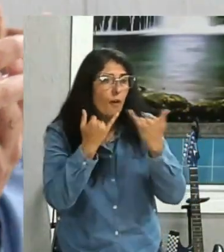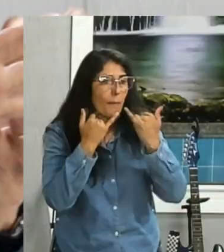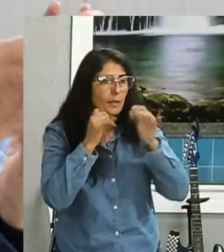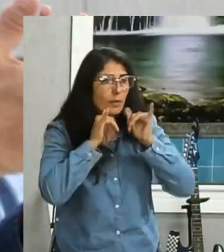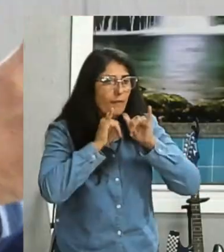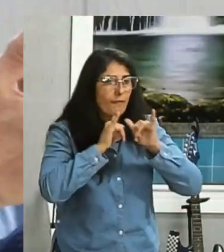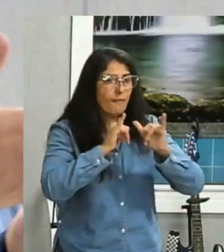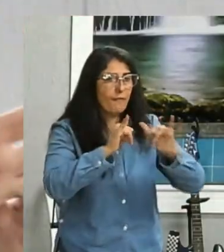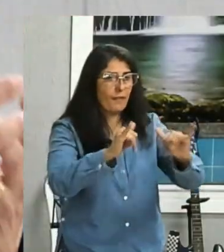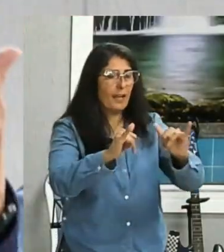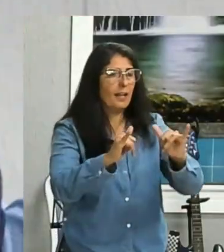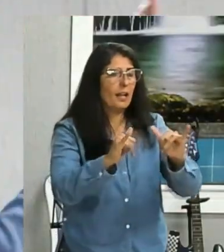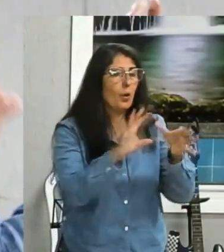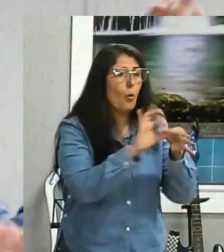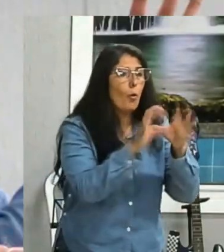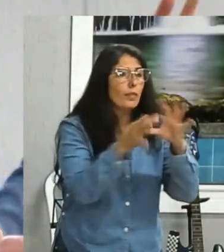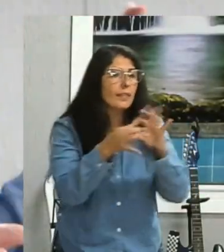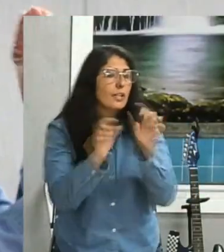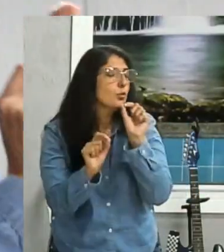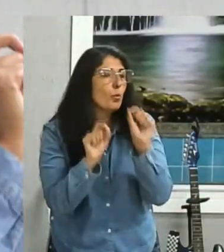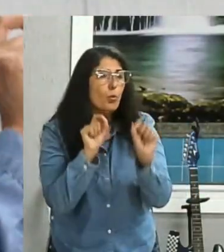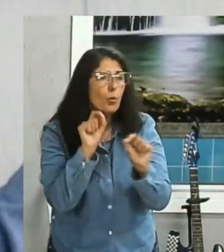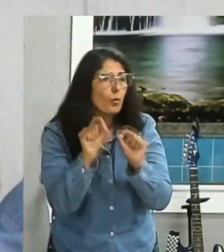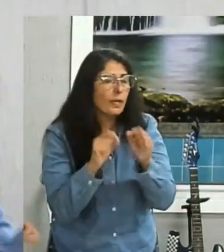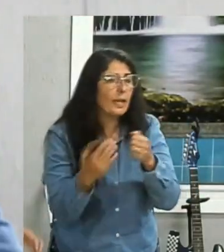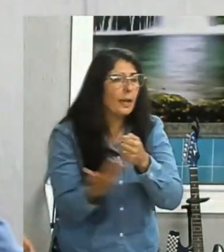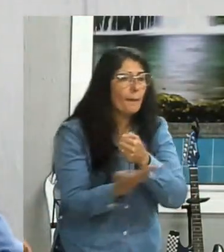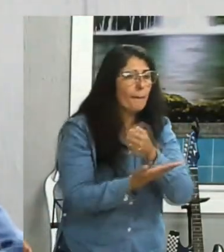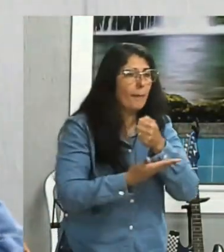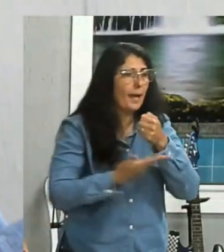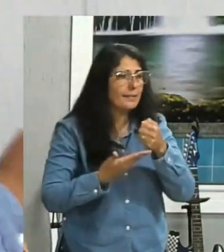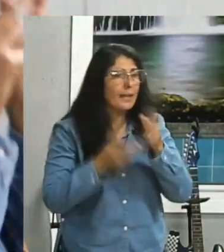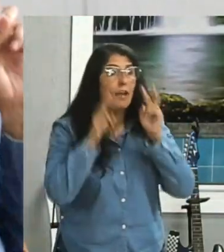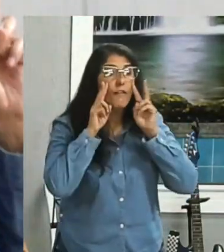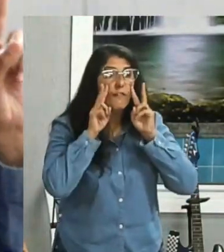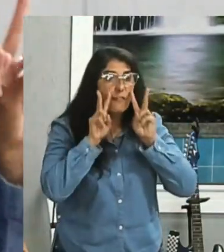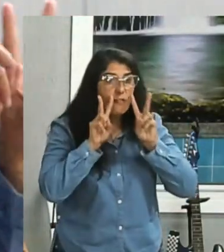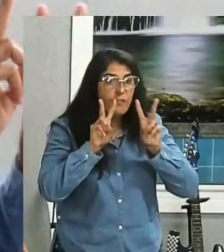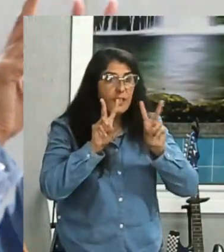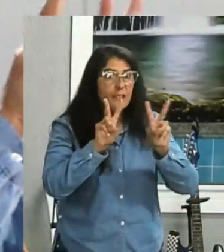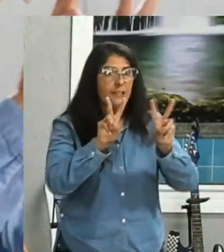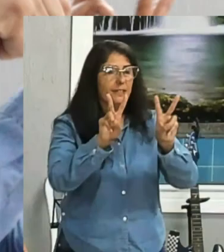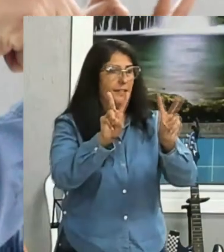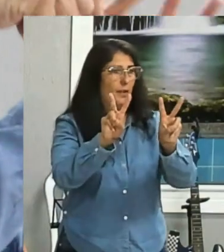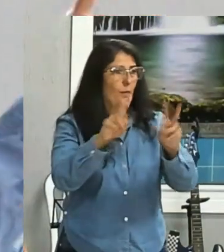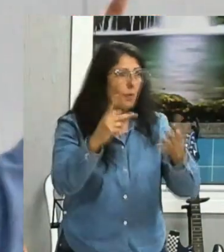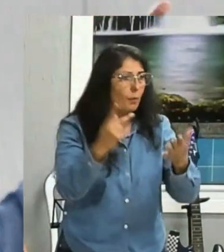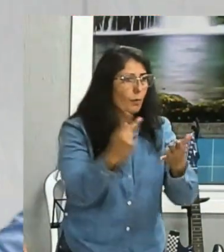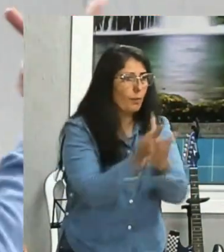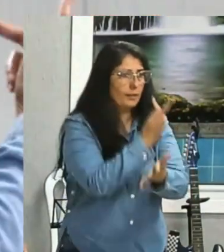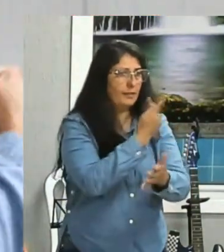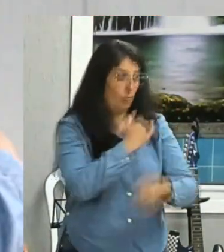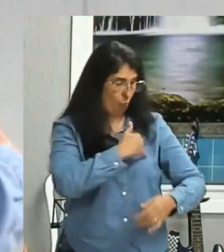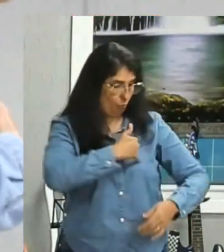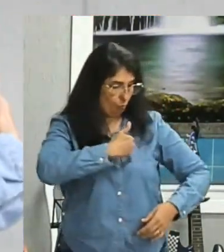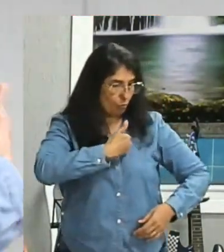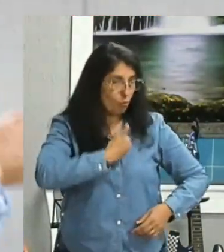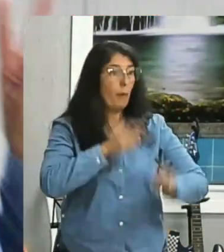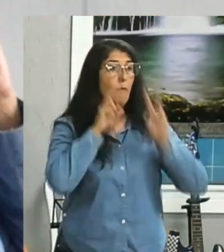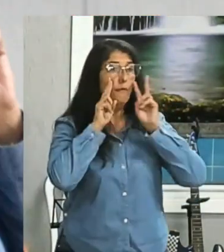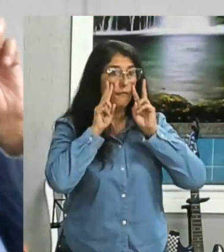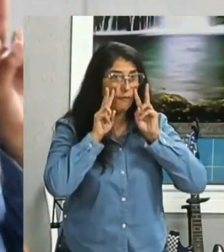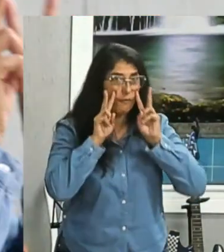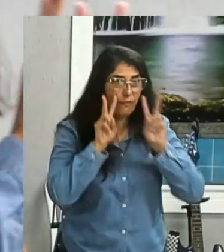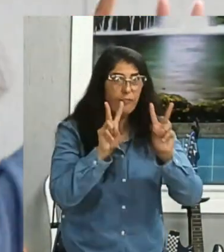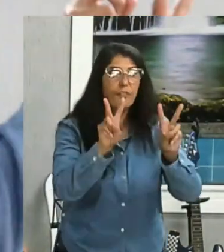está enraizada, ela está fundamentada em visões que aconteceram ou estão sendo